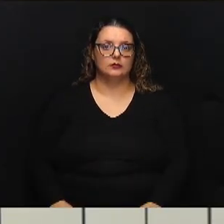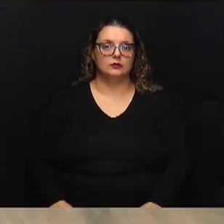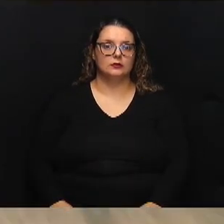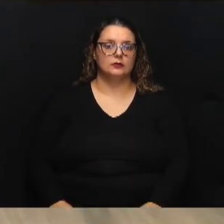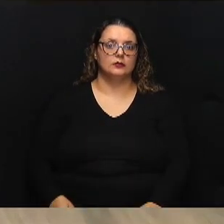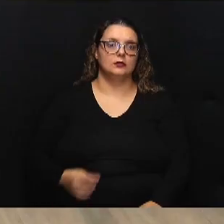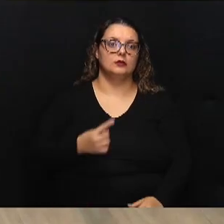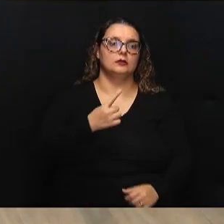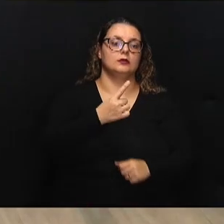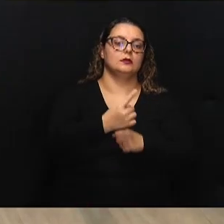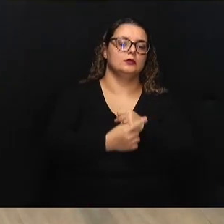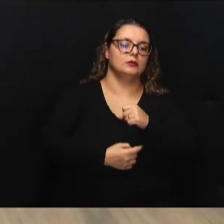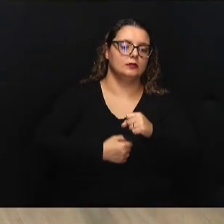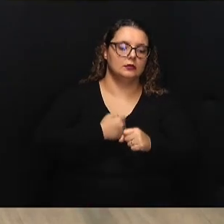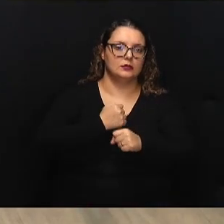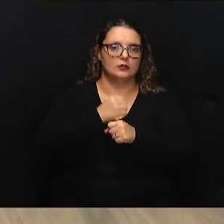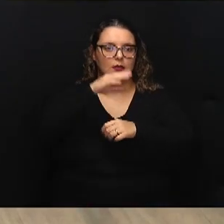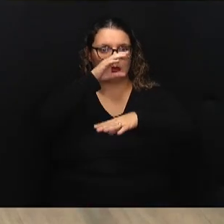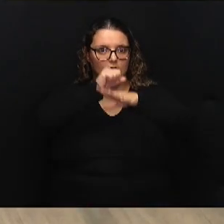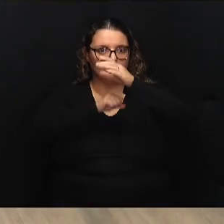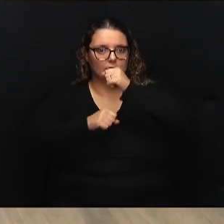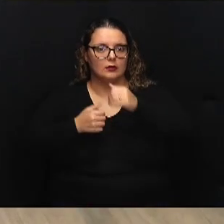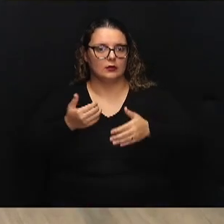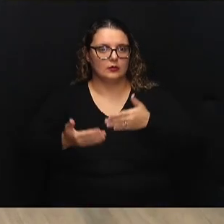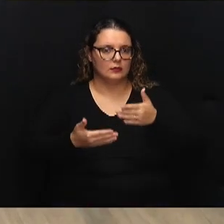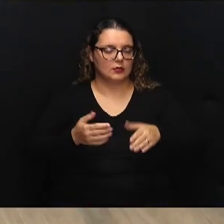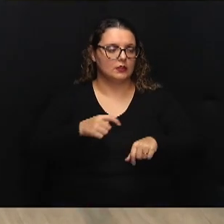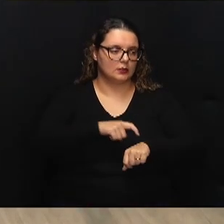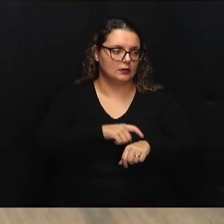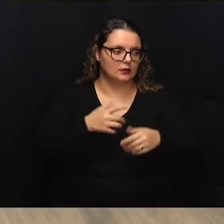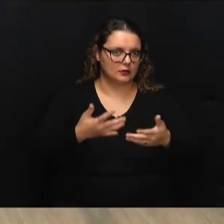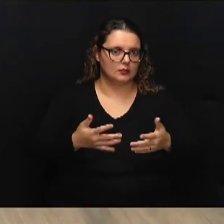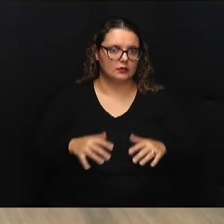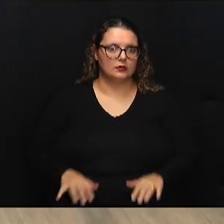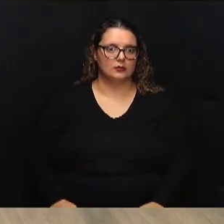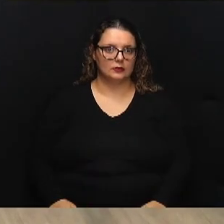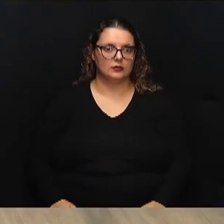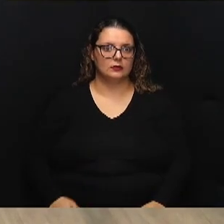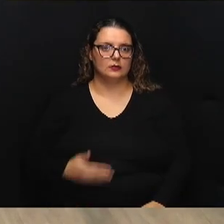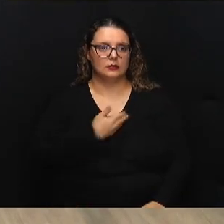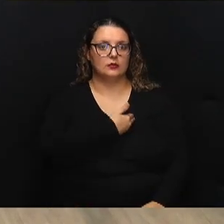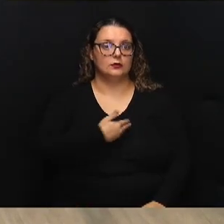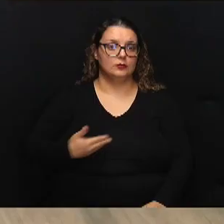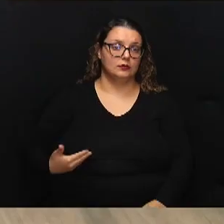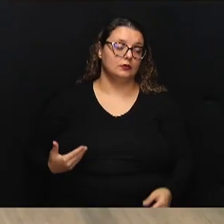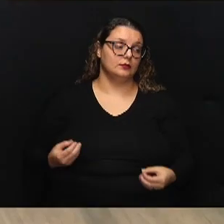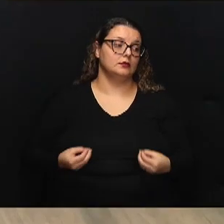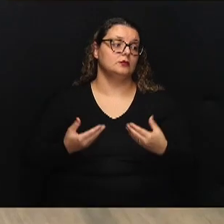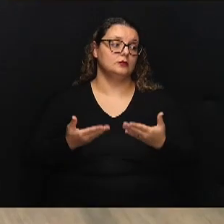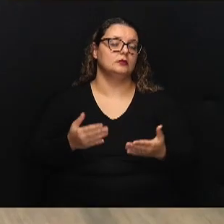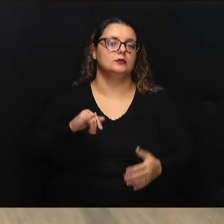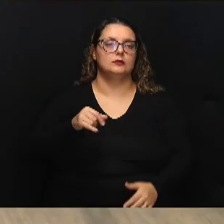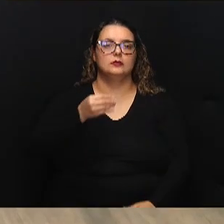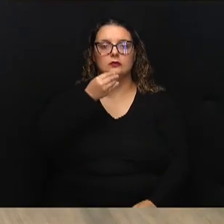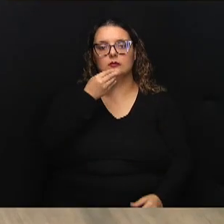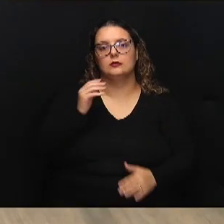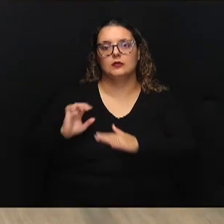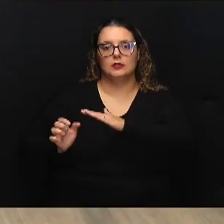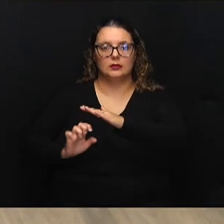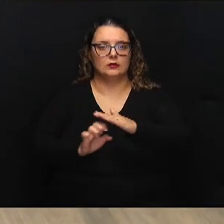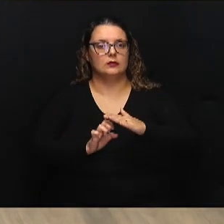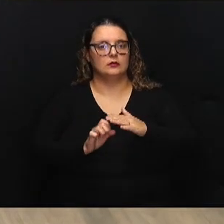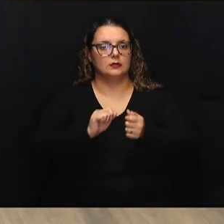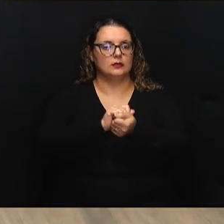né, de aprender a lidar com essa situação, né? O governo está dando essa oportunidade para que as empresas